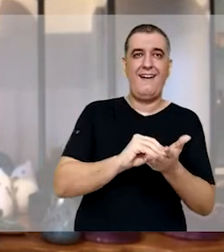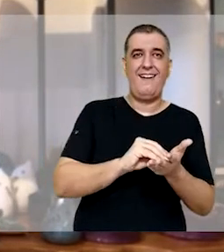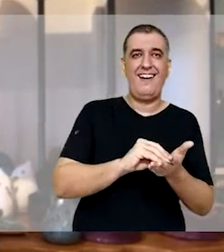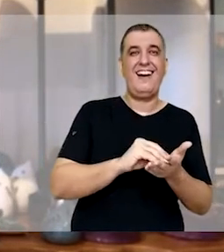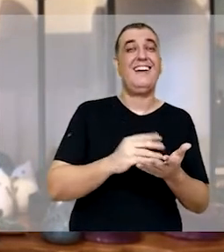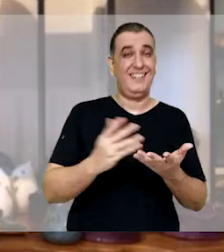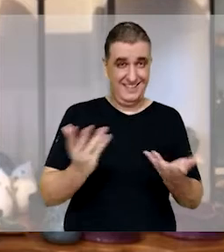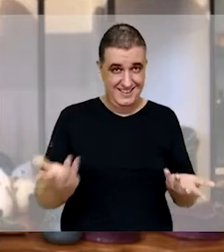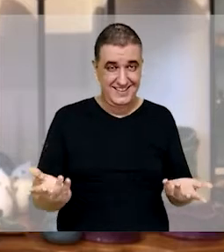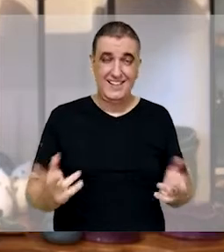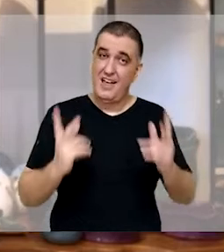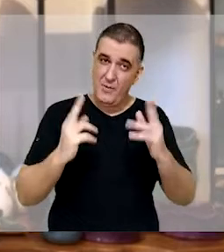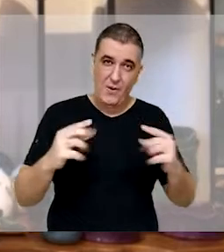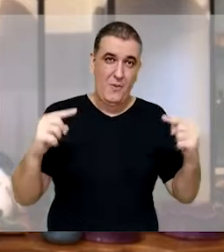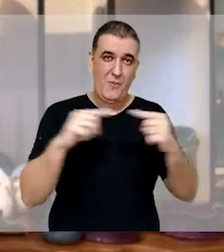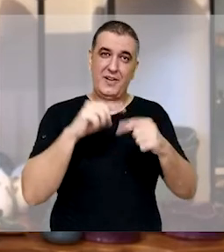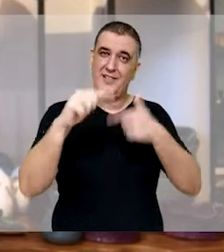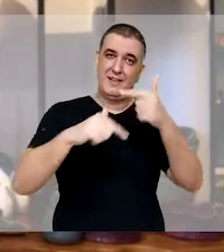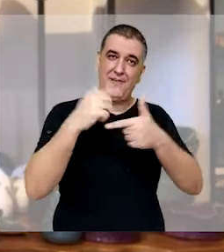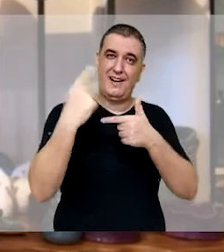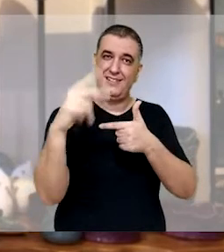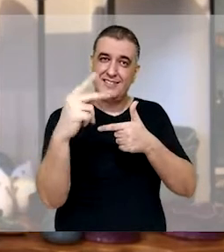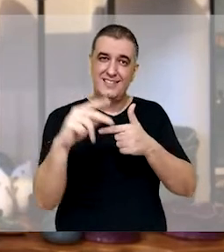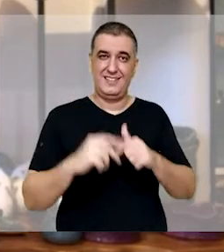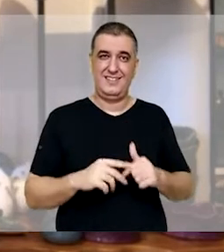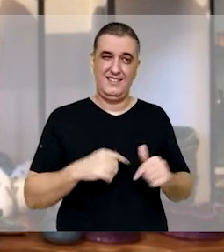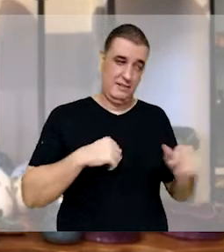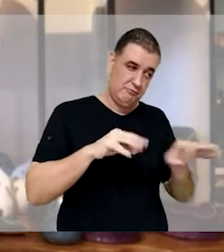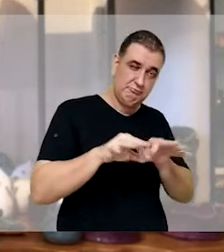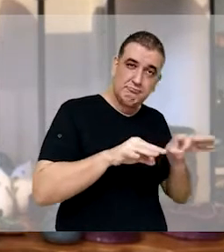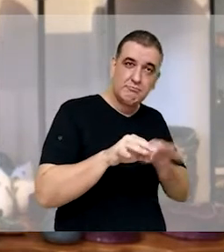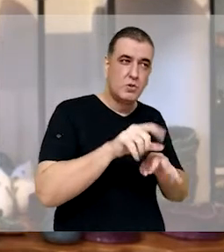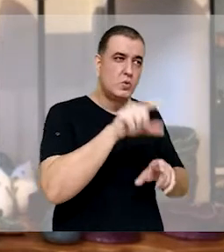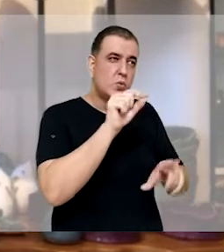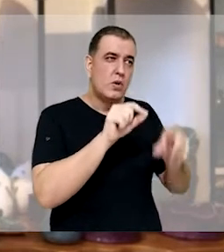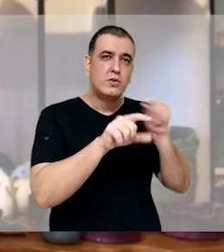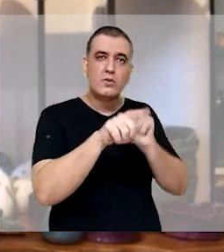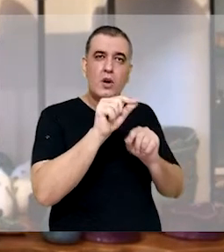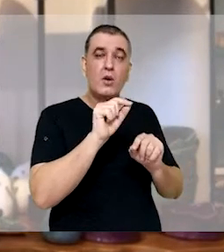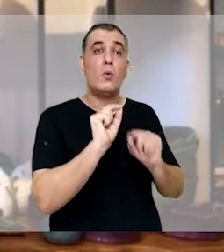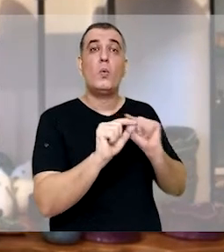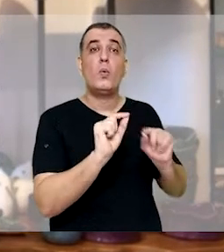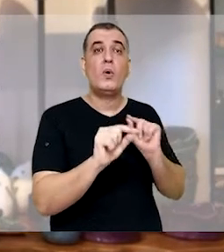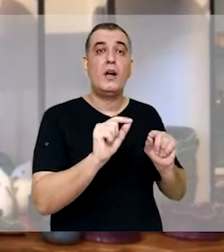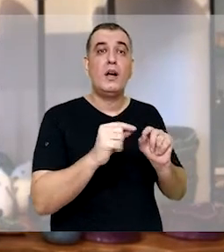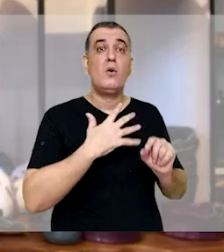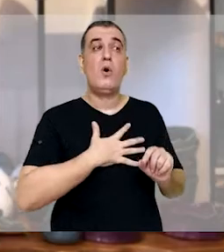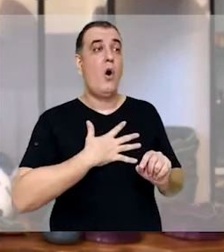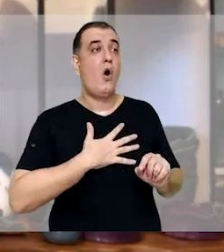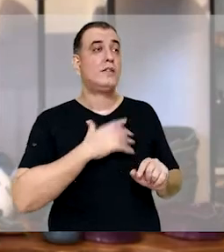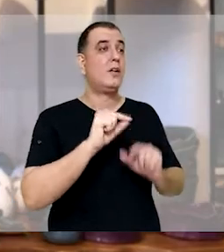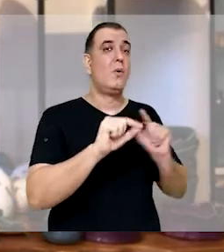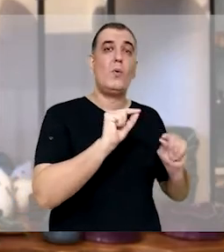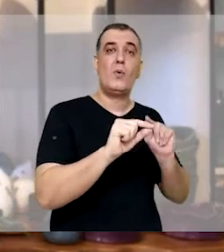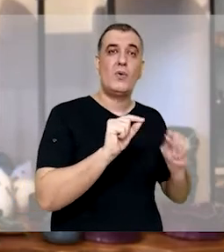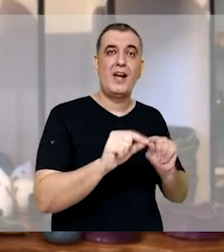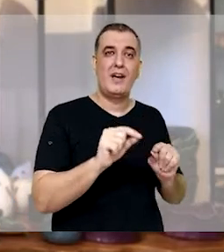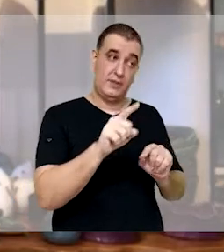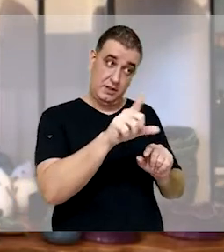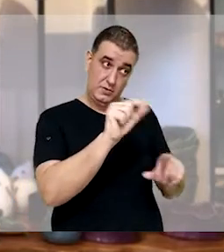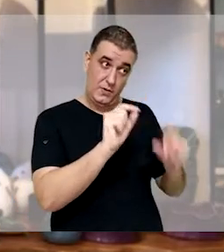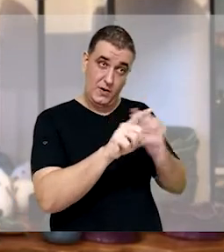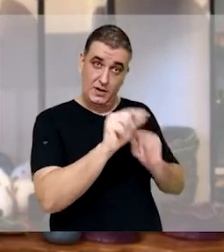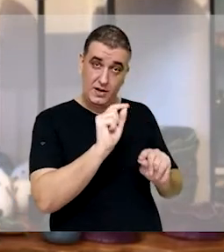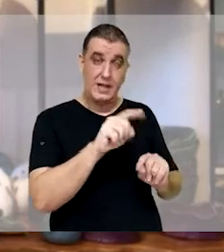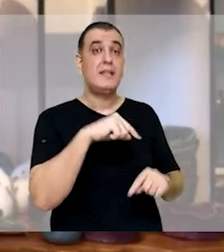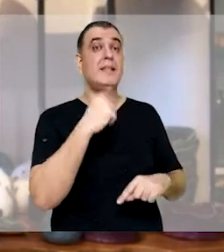é a grande questão. Quais são as referências, quais são as minhas escolhas? E são